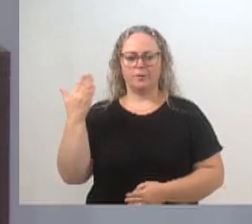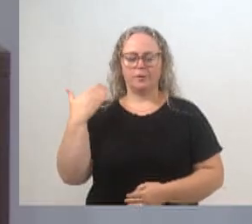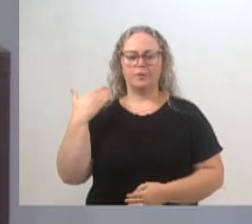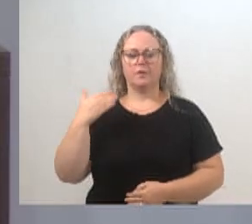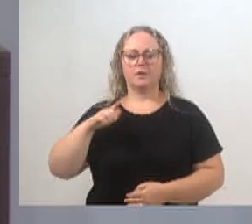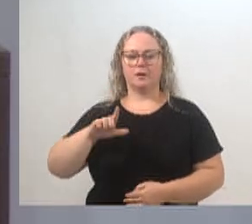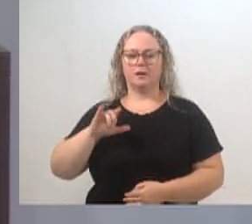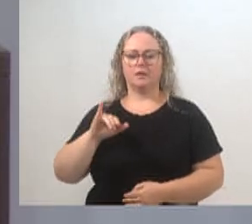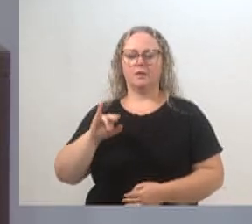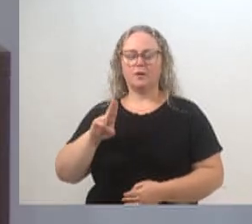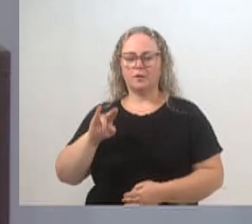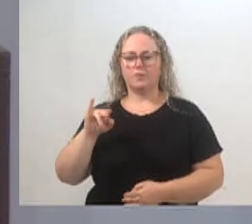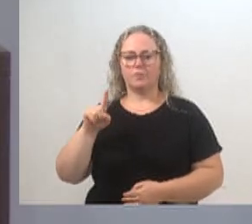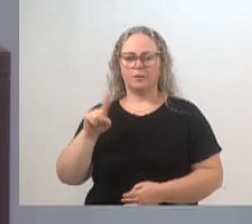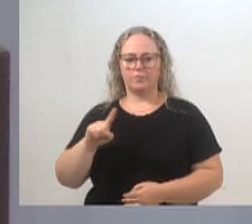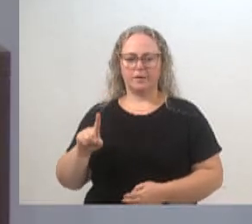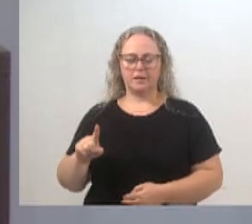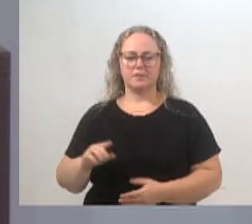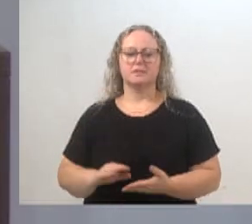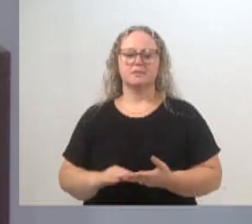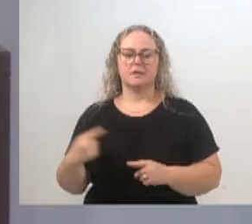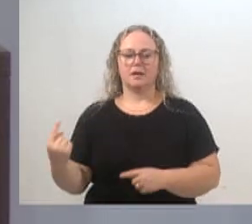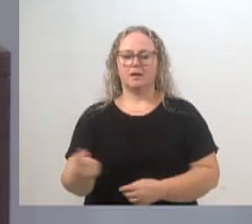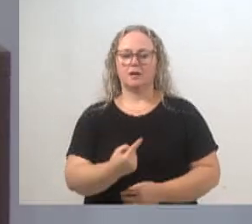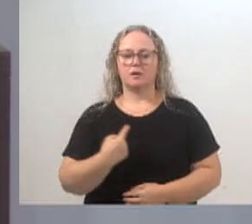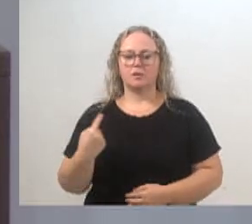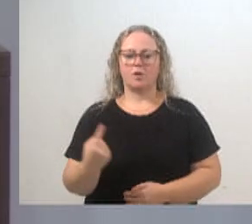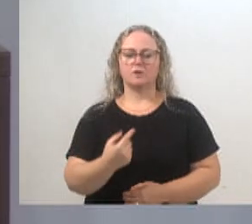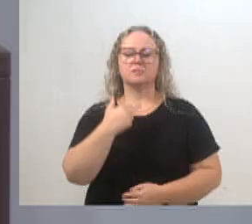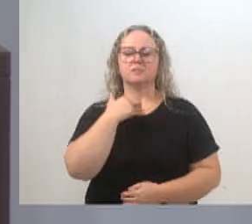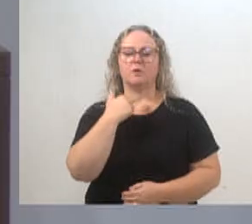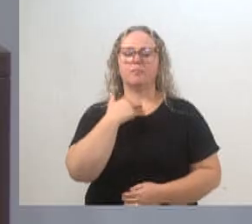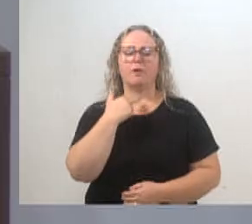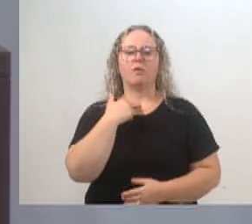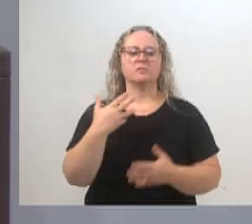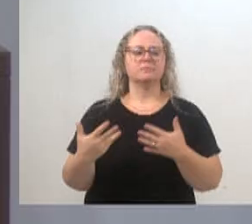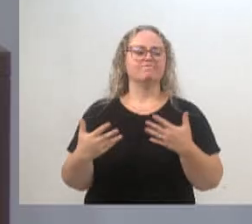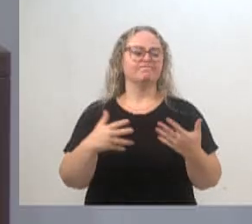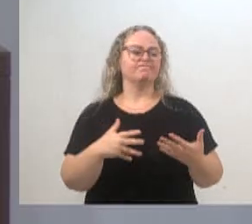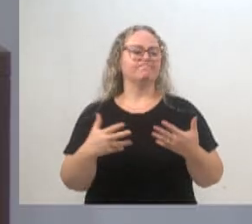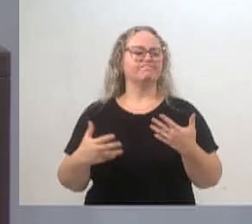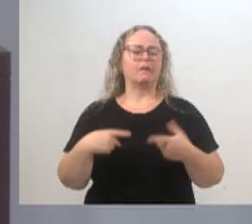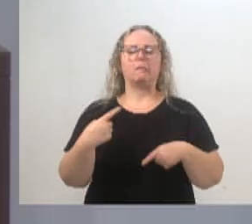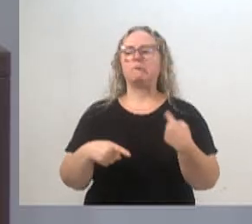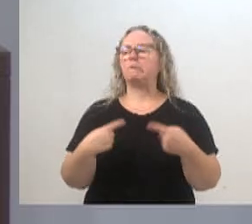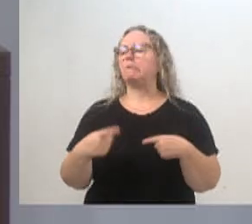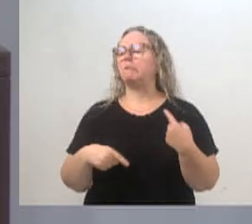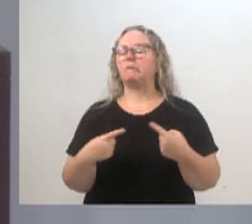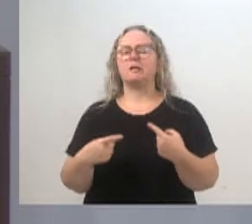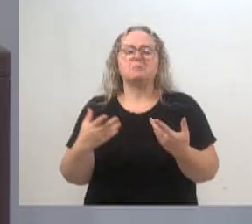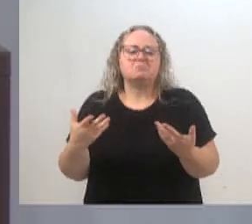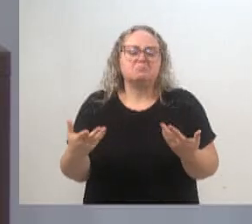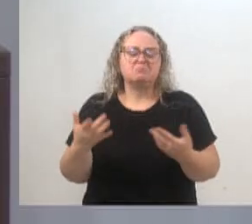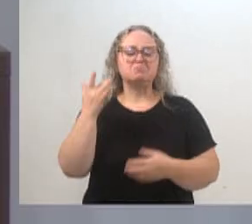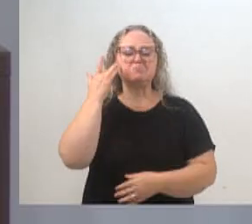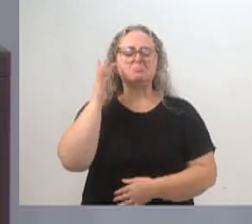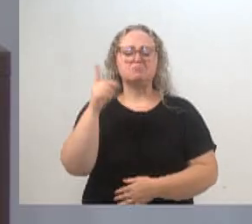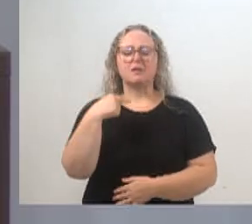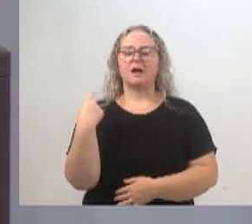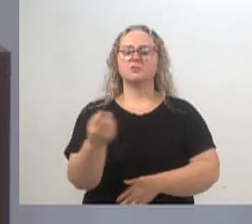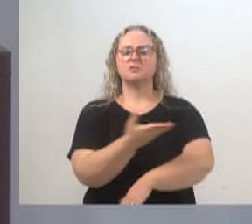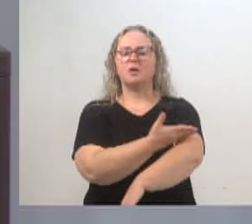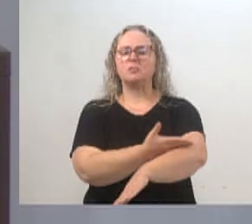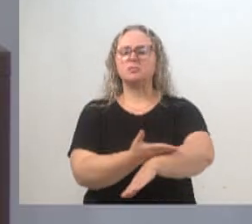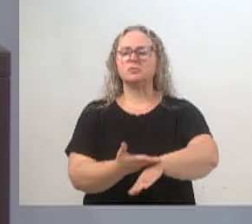Henrique, dizia que a gente não pode ser a quarta roda da carroça. Eu não sei se a gente acostumou, o vereador Adriano Pereira, a